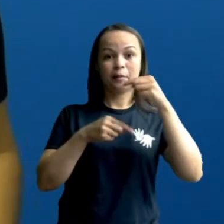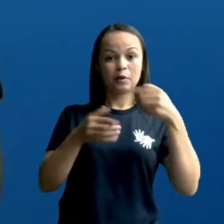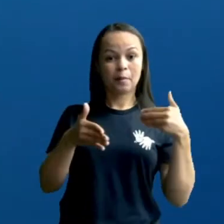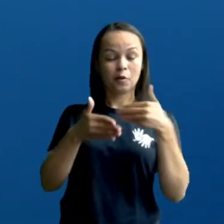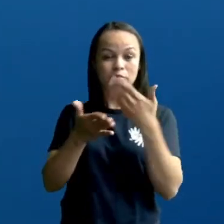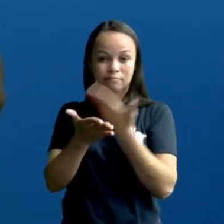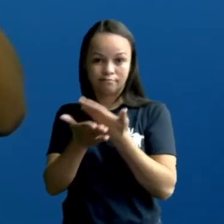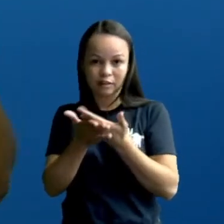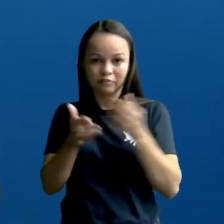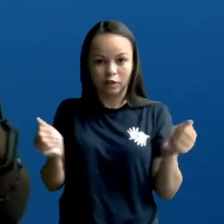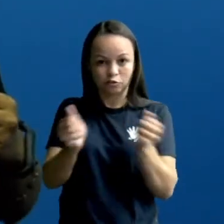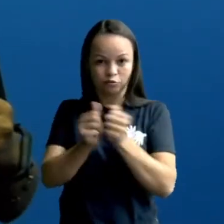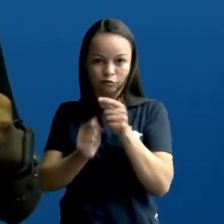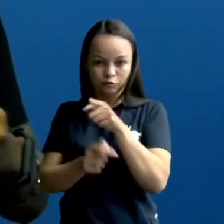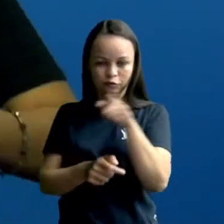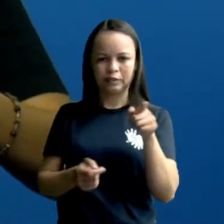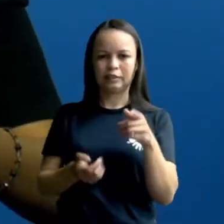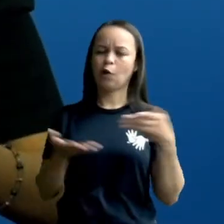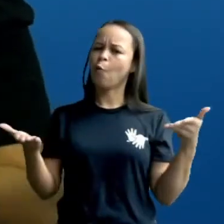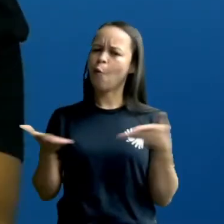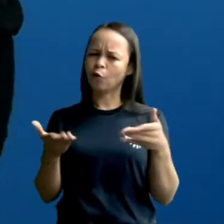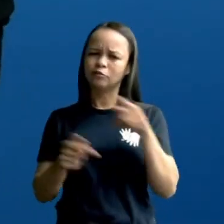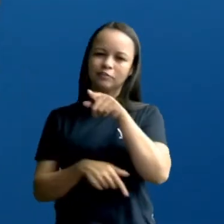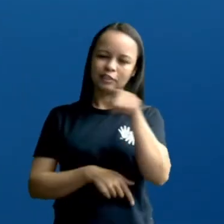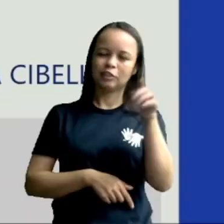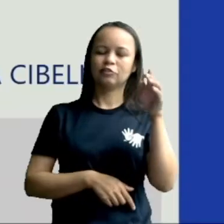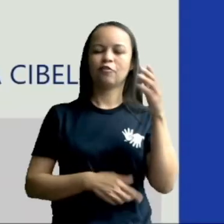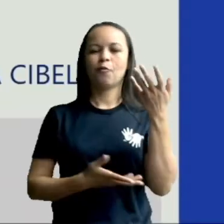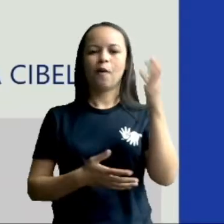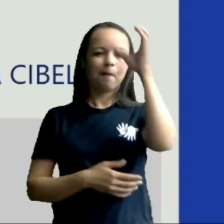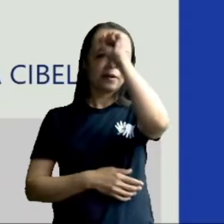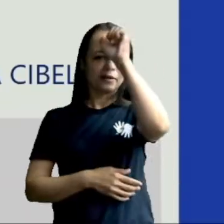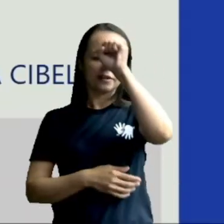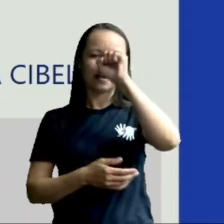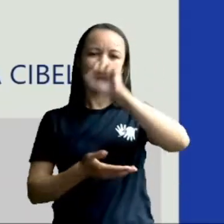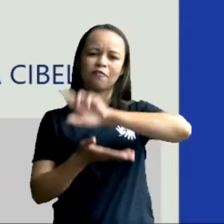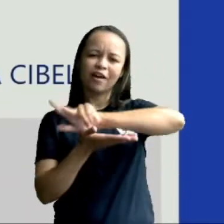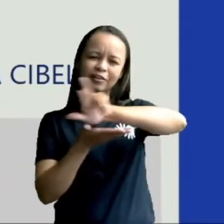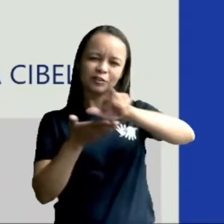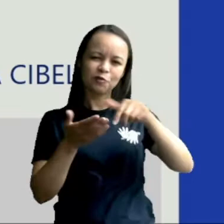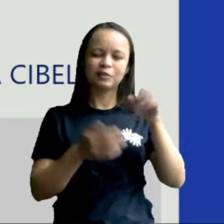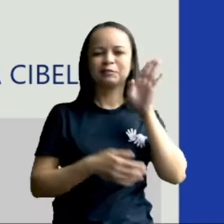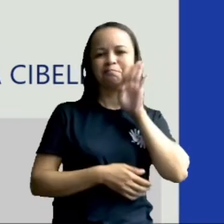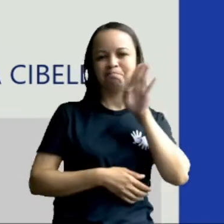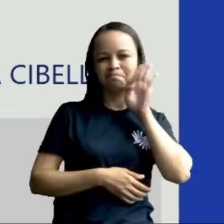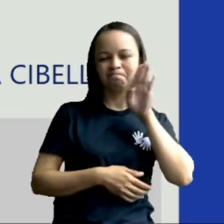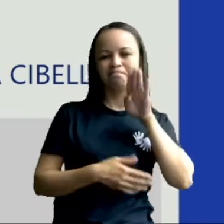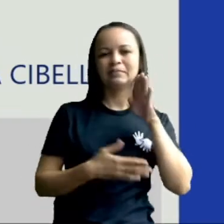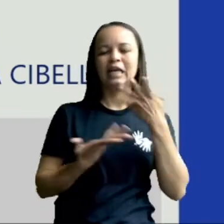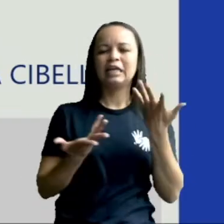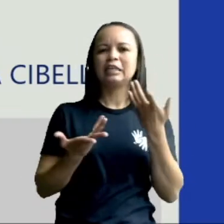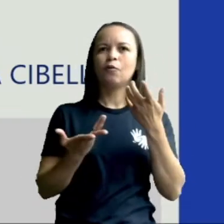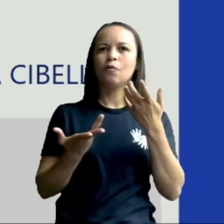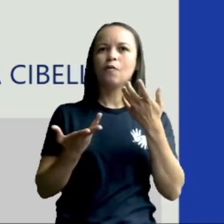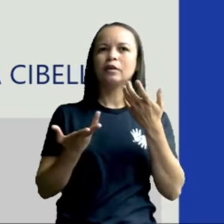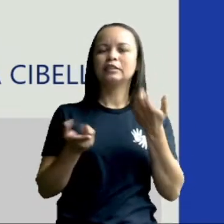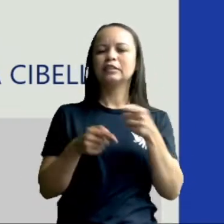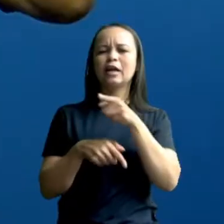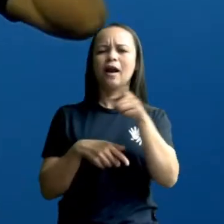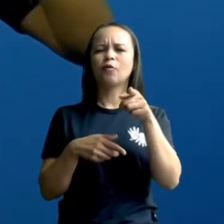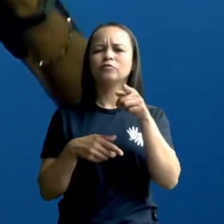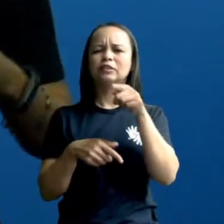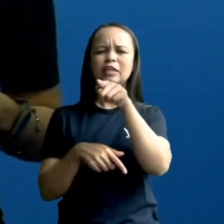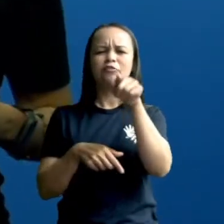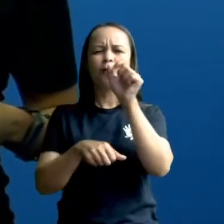vamos aprender uma coisa muito legal, muito legal. E assim, algo que vocês precisam parar,